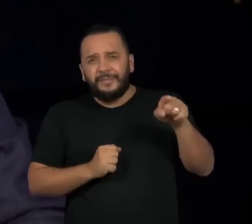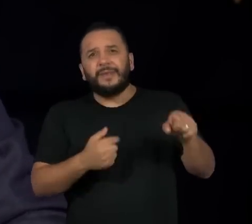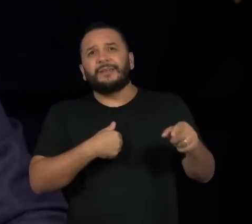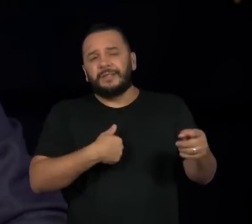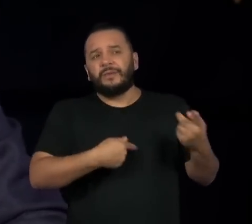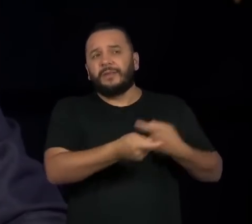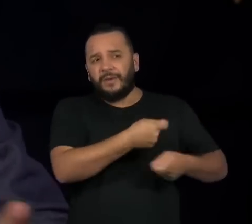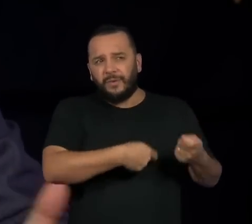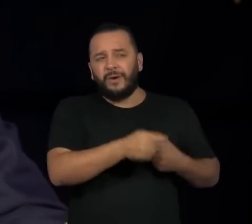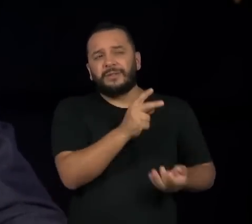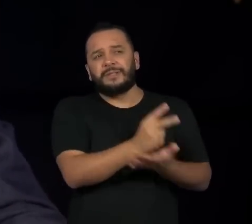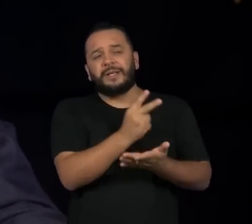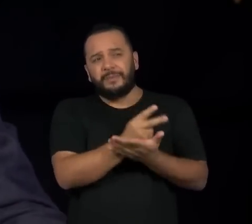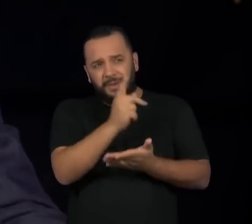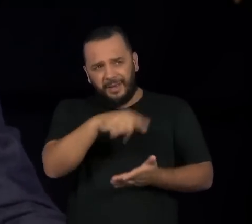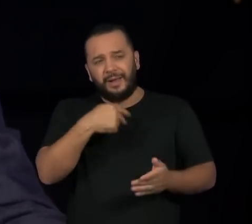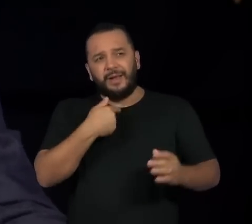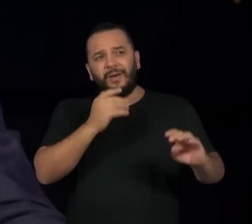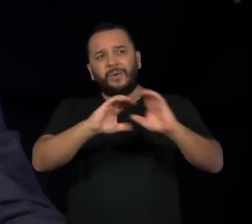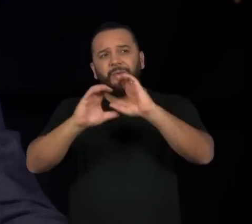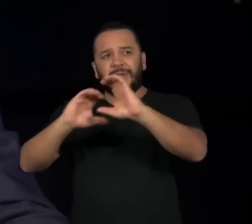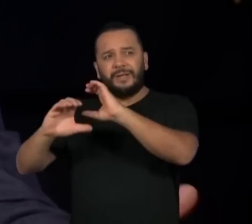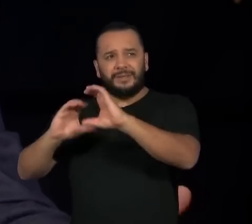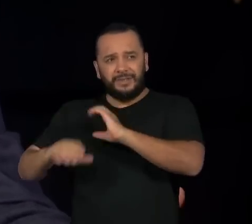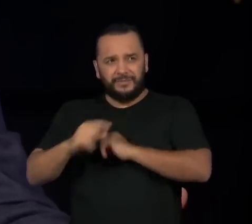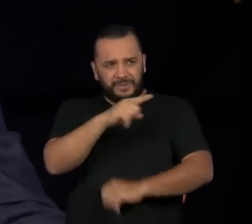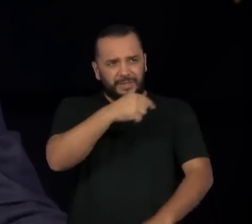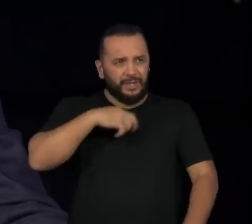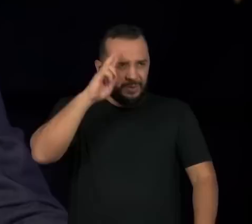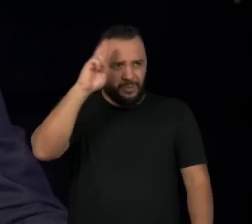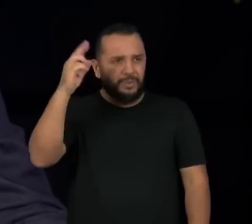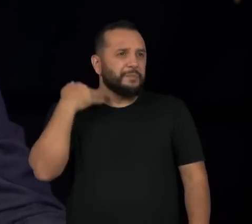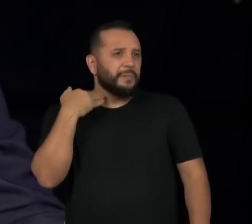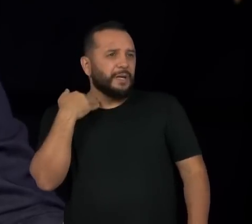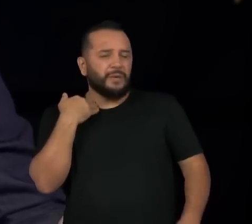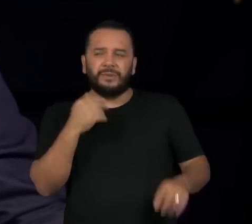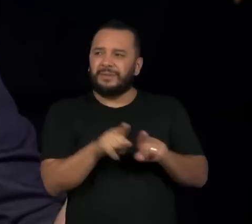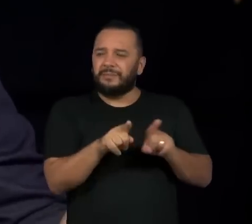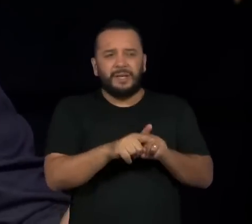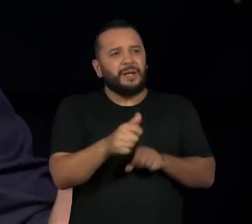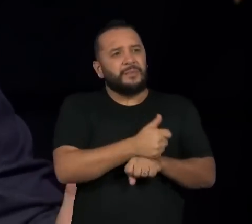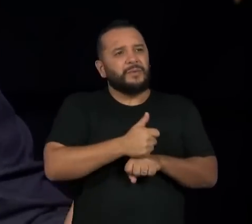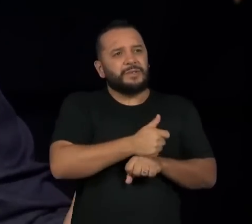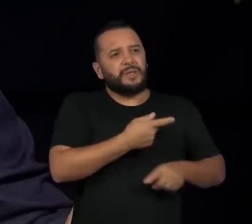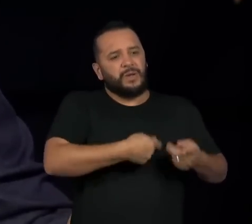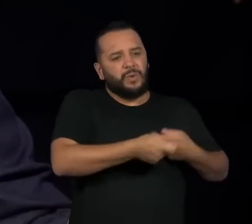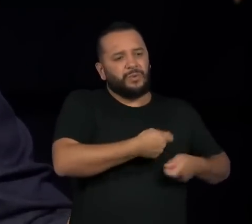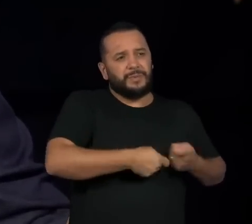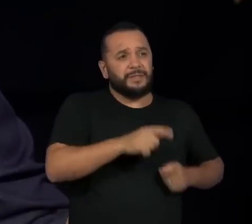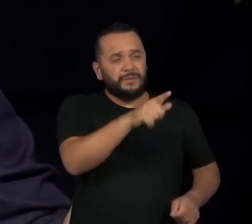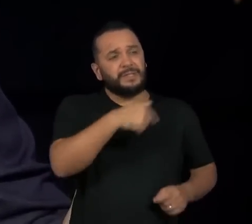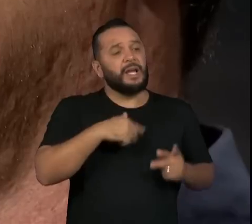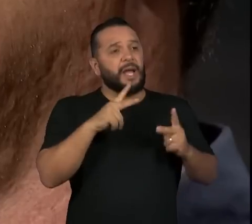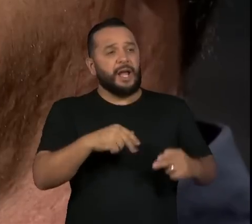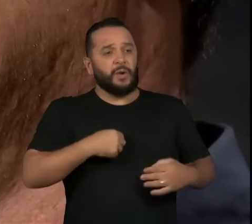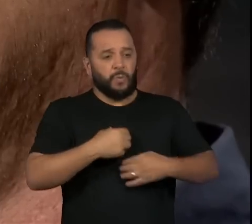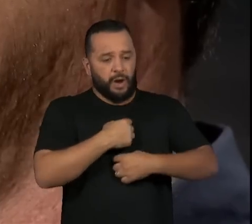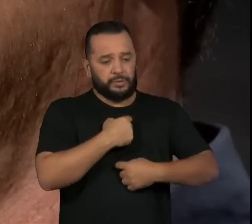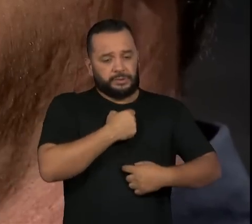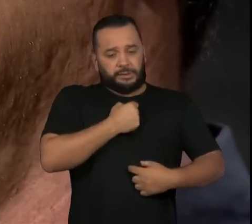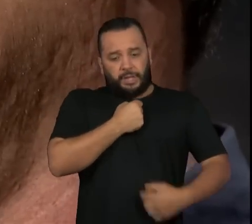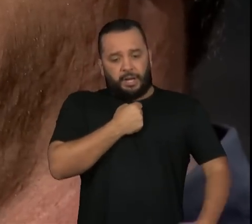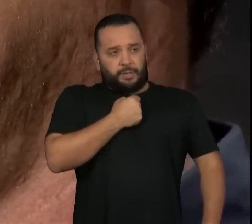foi comunicação. Eu falei, o Eduardo não é um banqueiro, não é um economista, ele é o Silvio Santos da